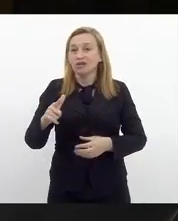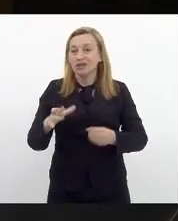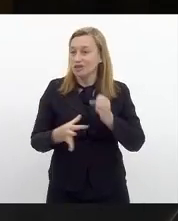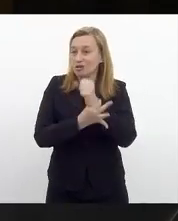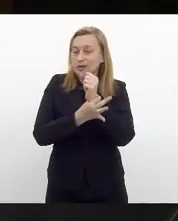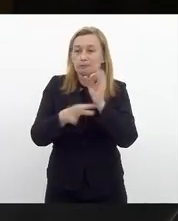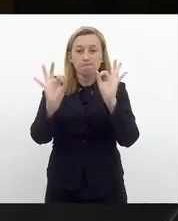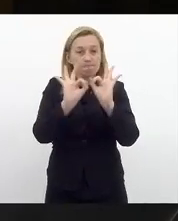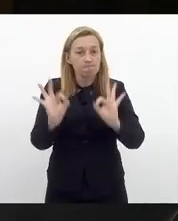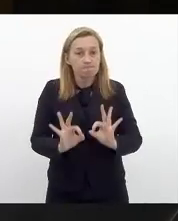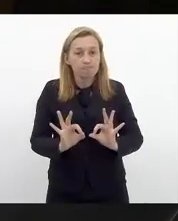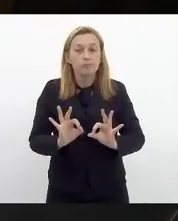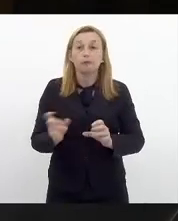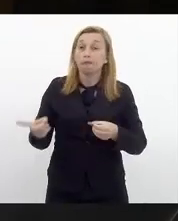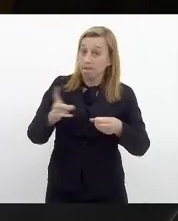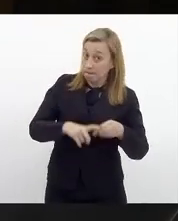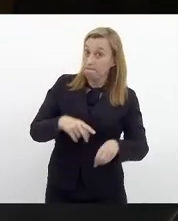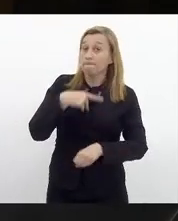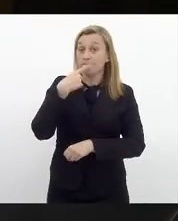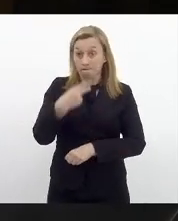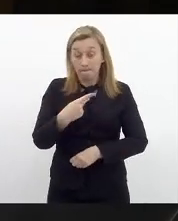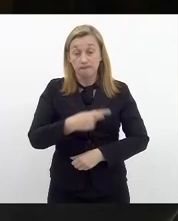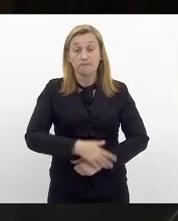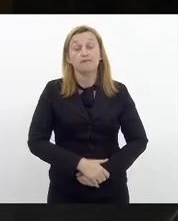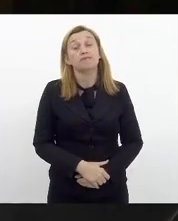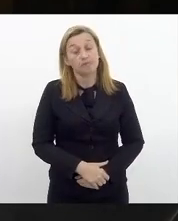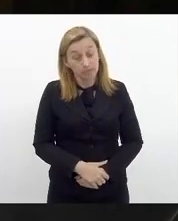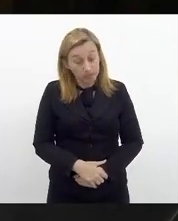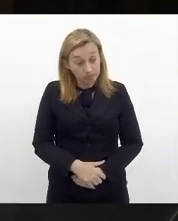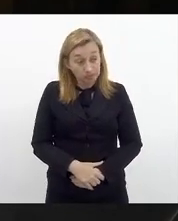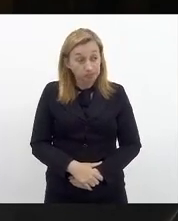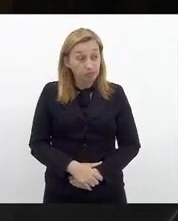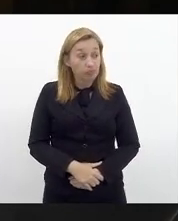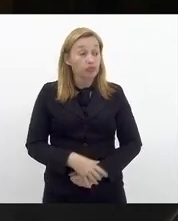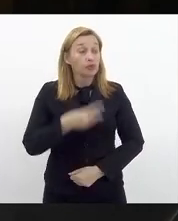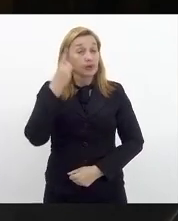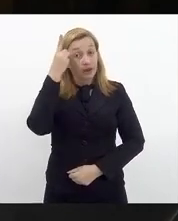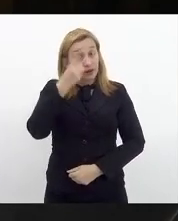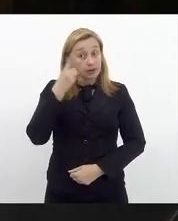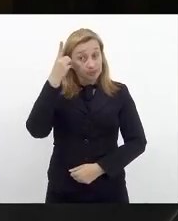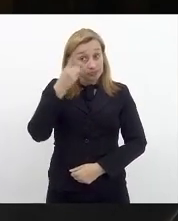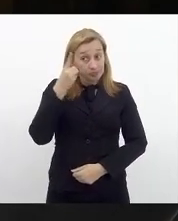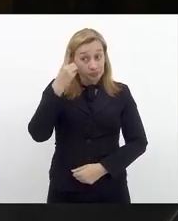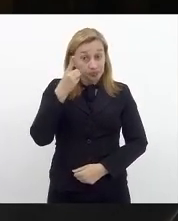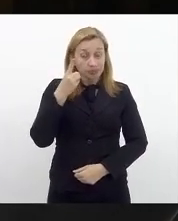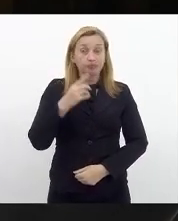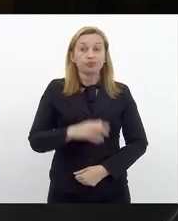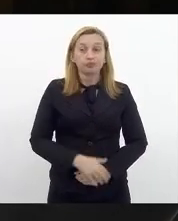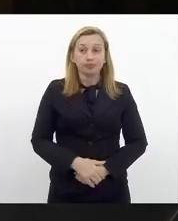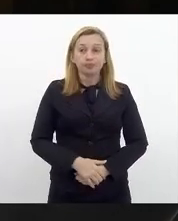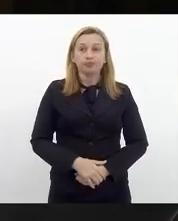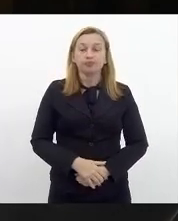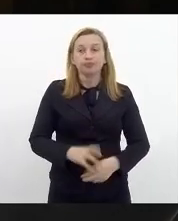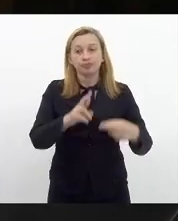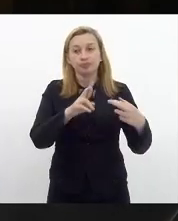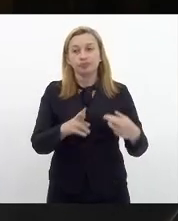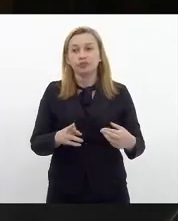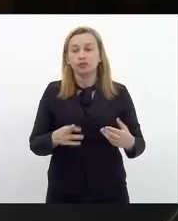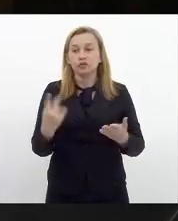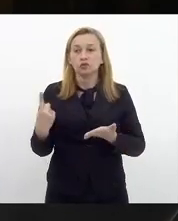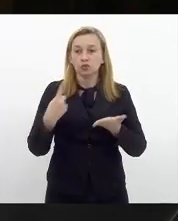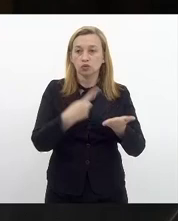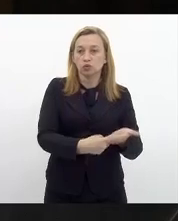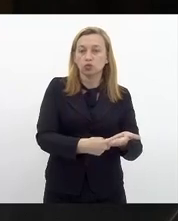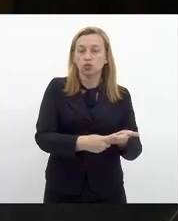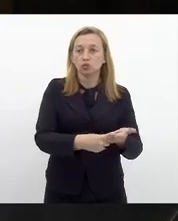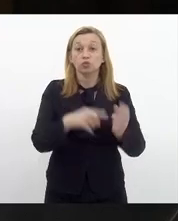garantia mas volto a dizer e o Parlamento por mim né se tá chovendo assumindo o compromisso de botar